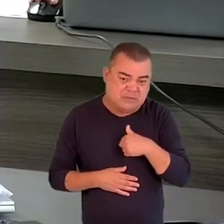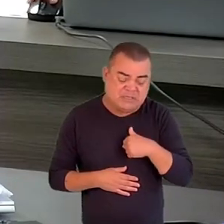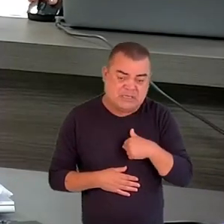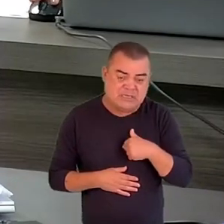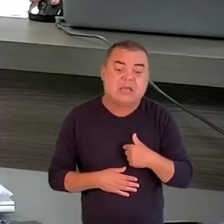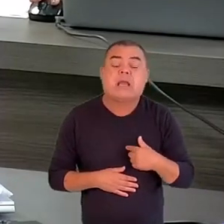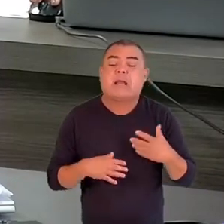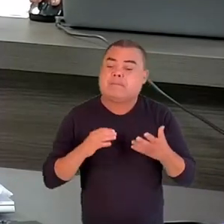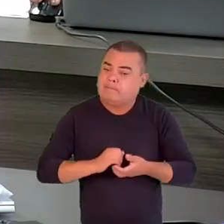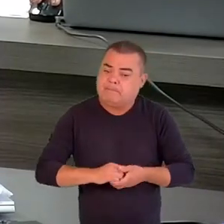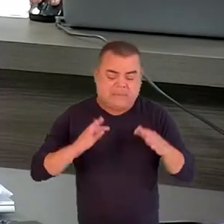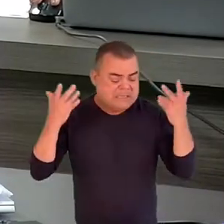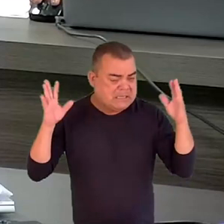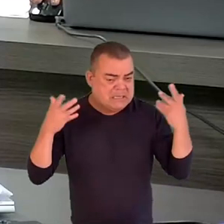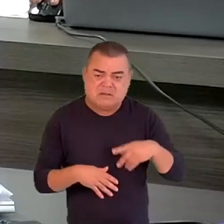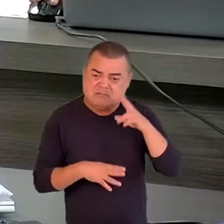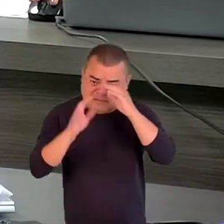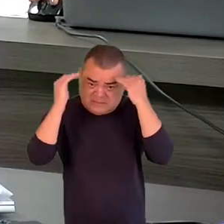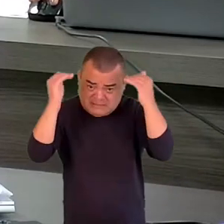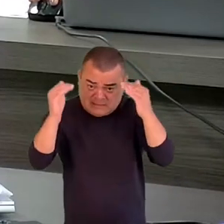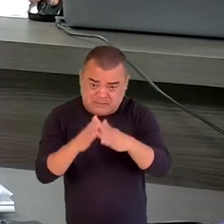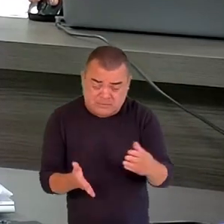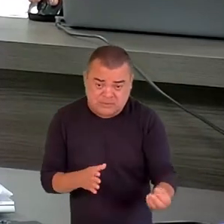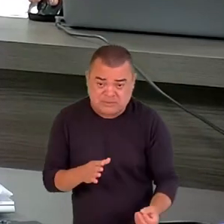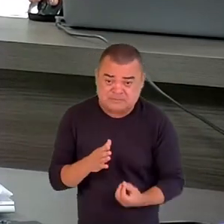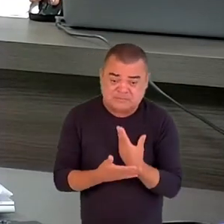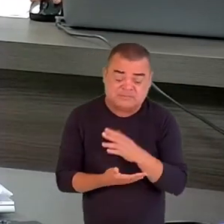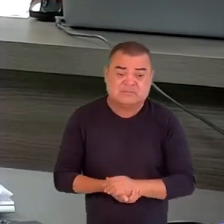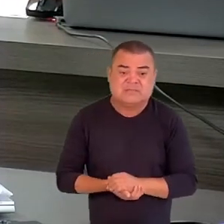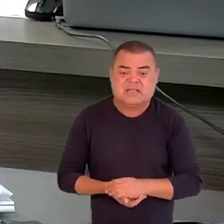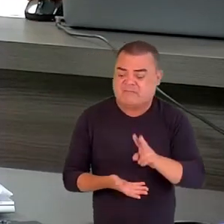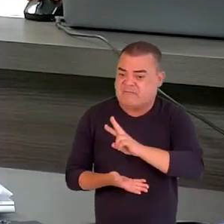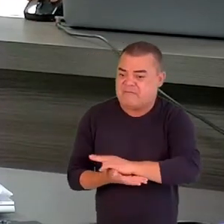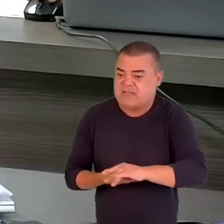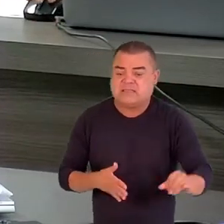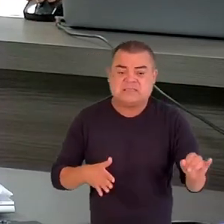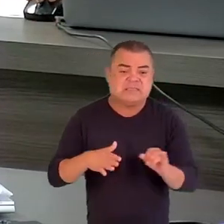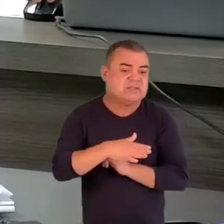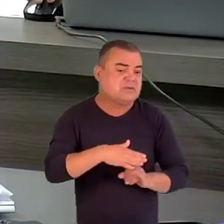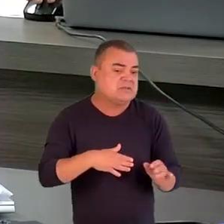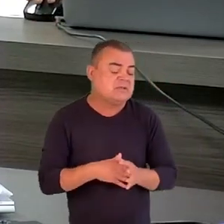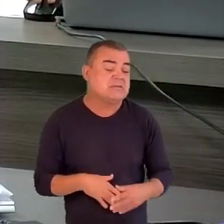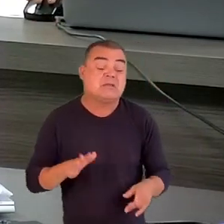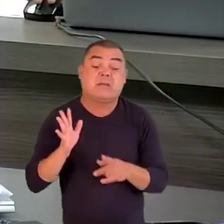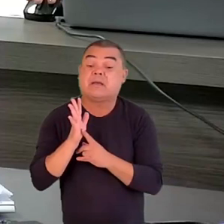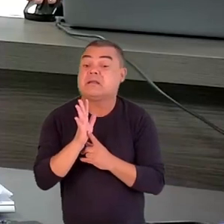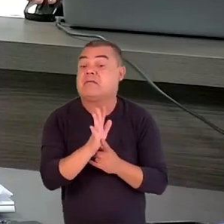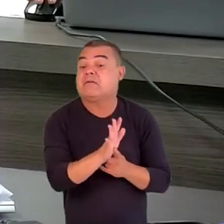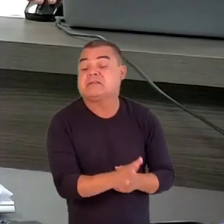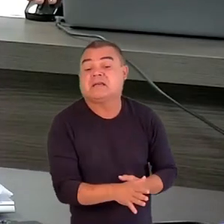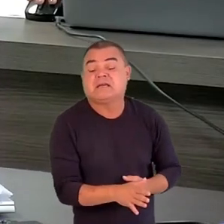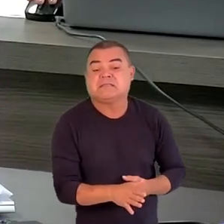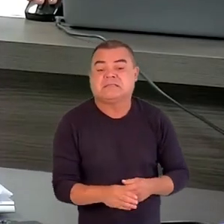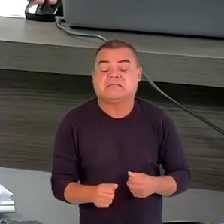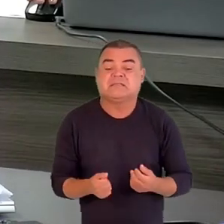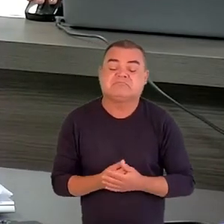Vossa Excelência por esta iniciativa. Diversas instituições se manifestaram em